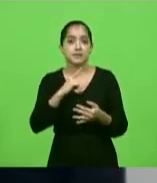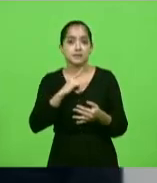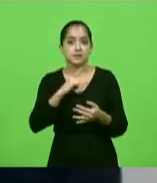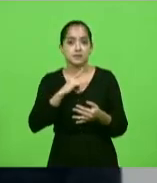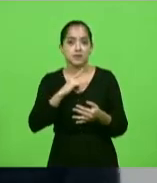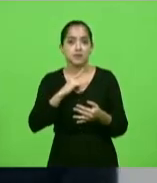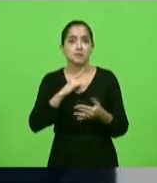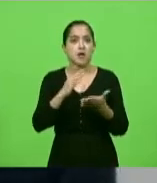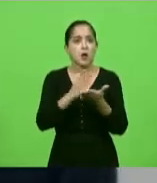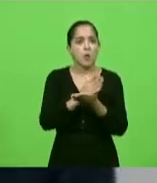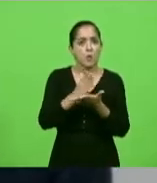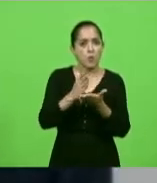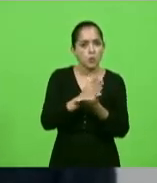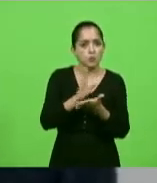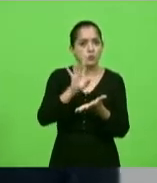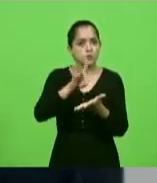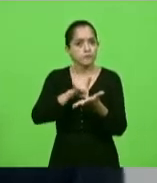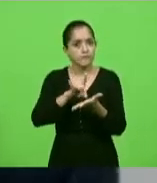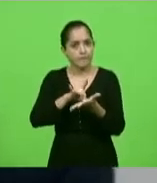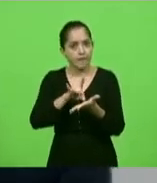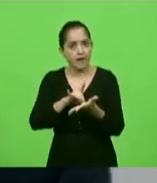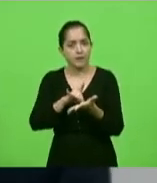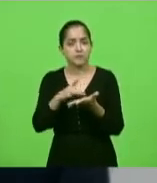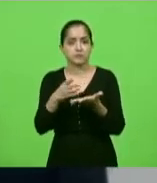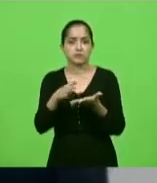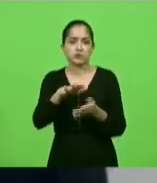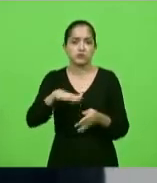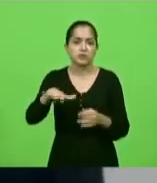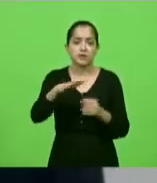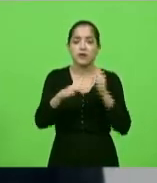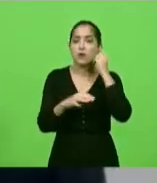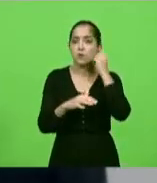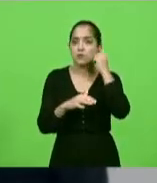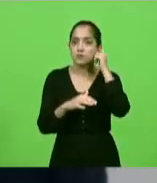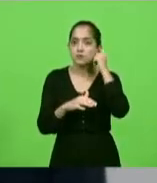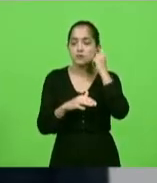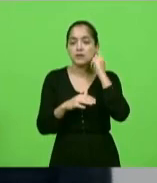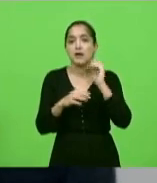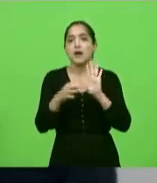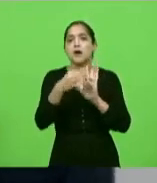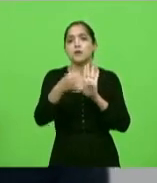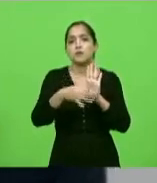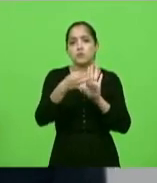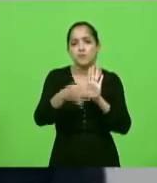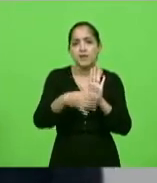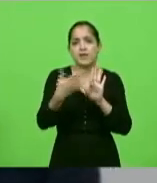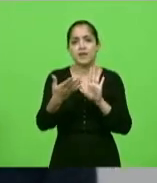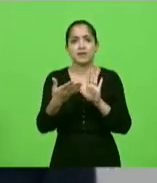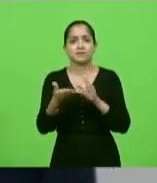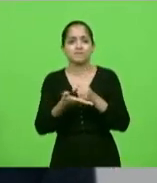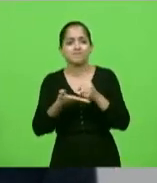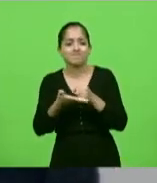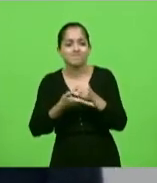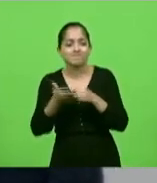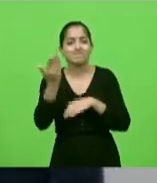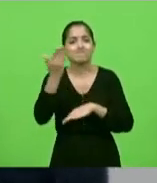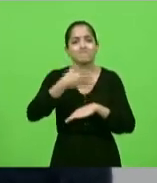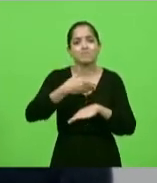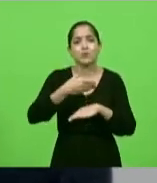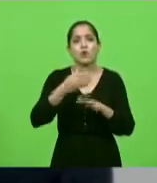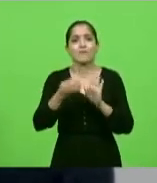verifica-se que temos alguns fatos que são levados à generalidade. Argumentos que trazem imantados, sem qualquer resíduo de